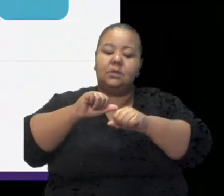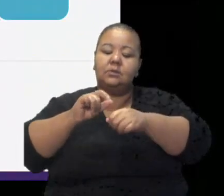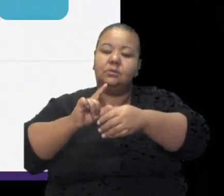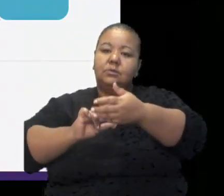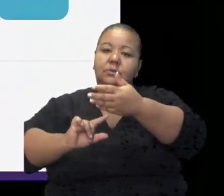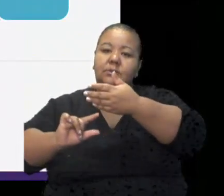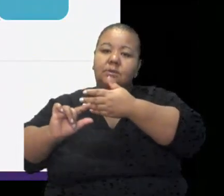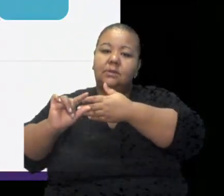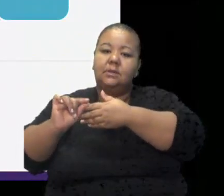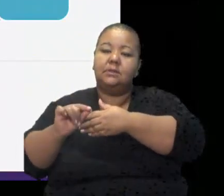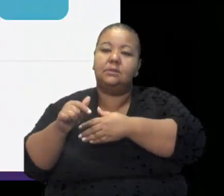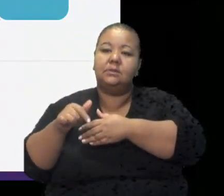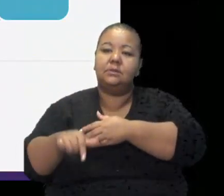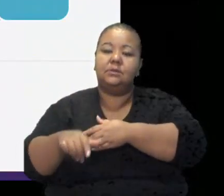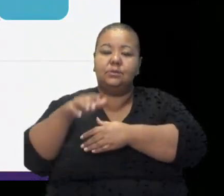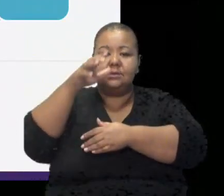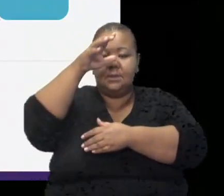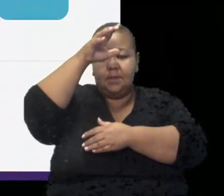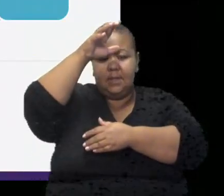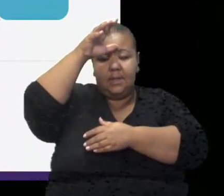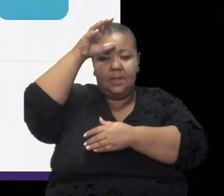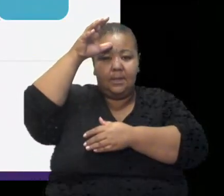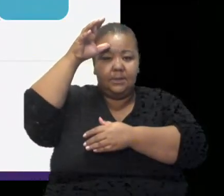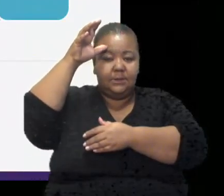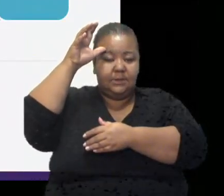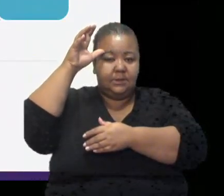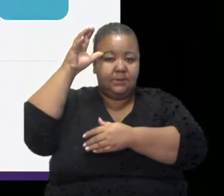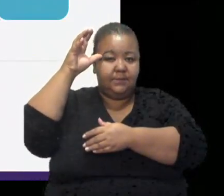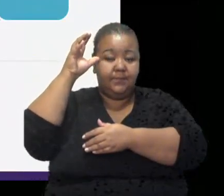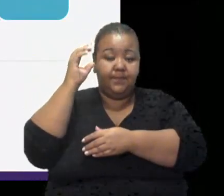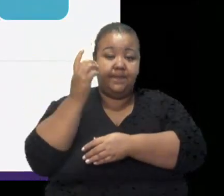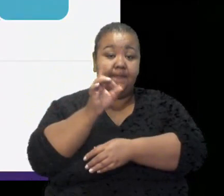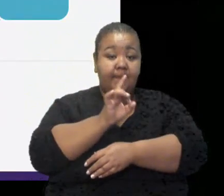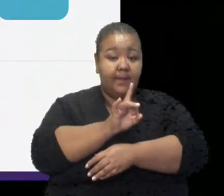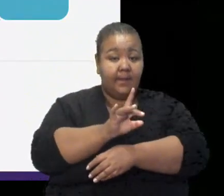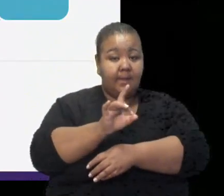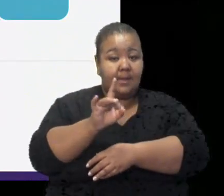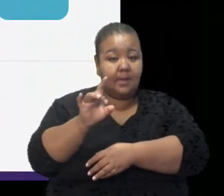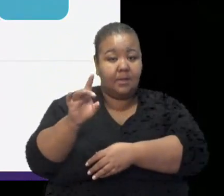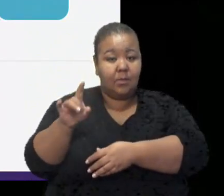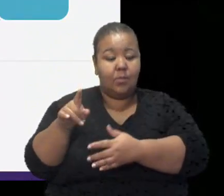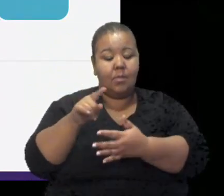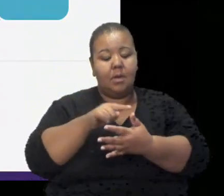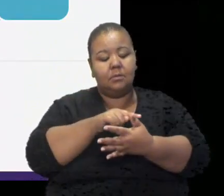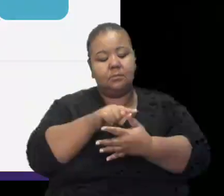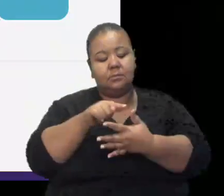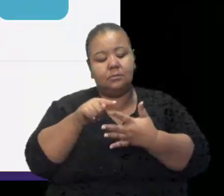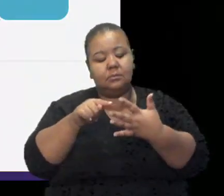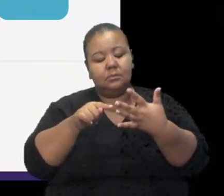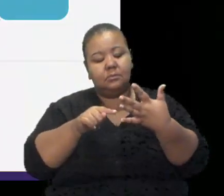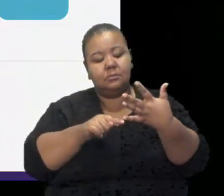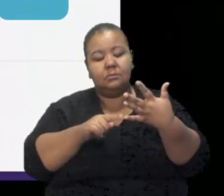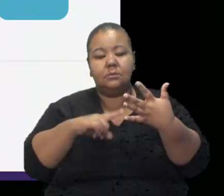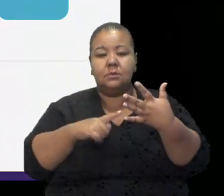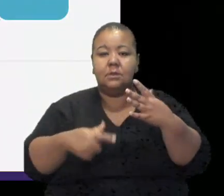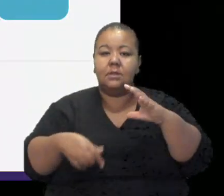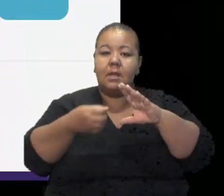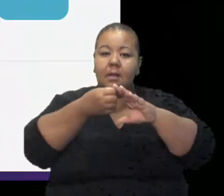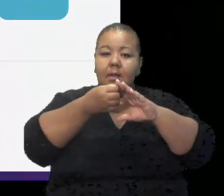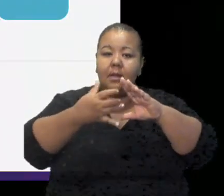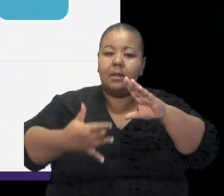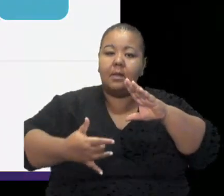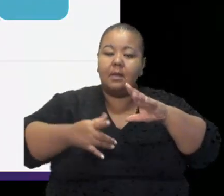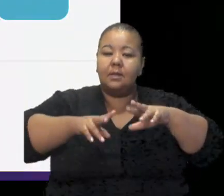saídas e dos nossos clientes. Cada uma dessas ferramentas traz uma característica